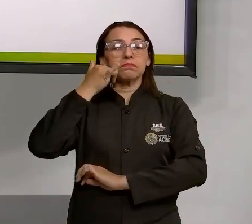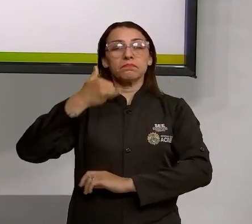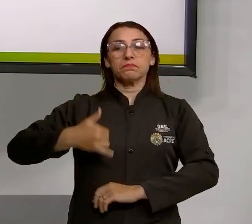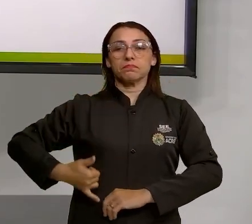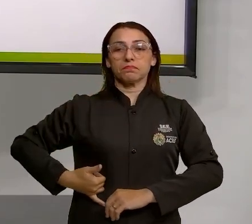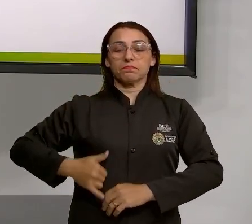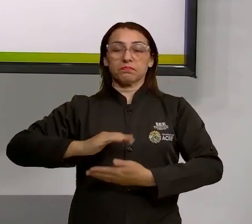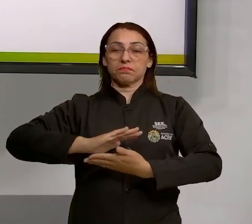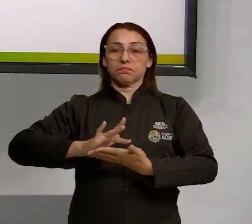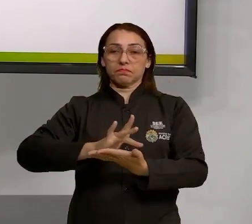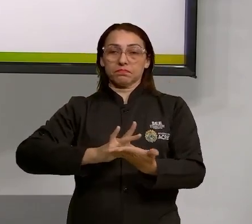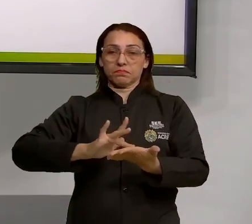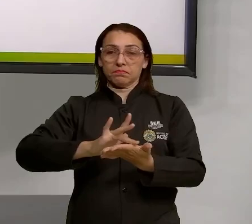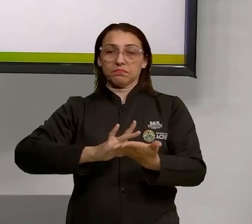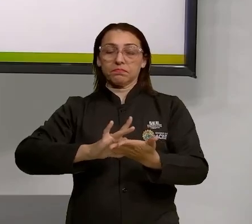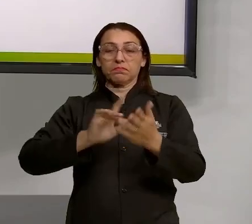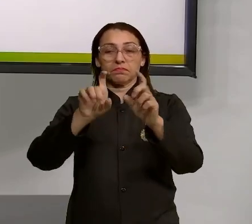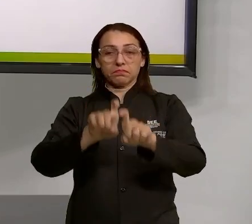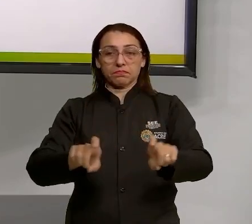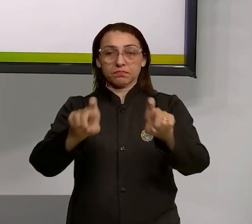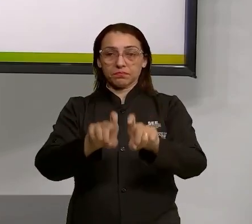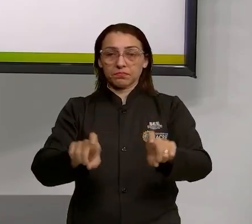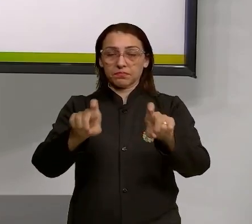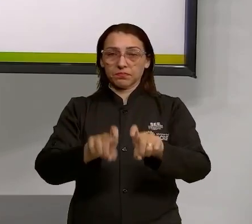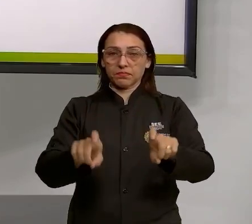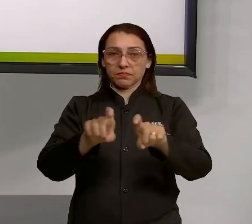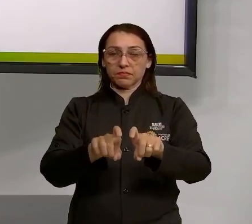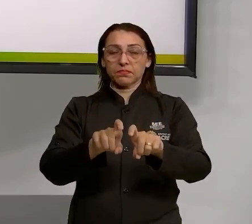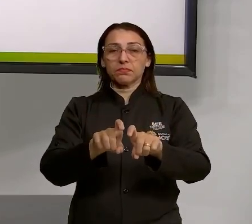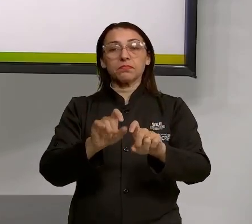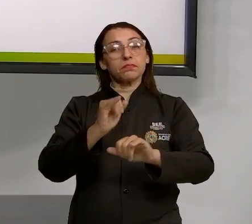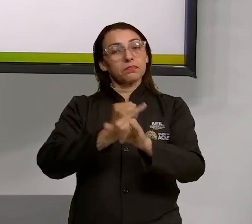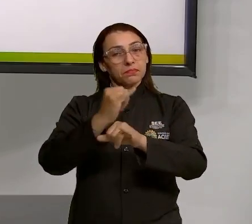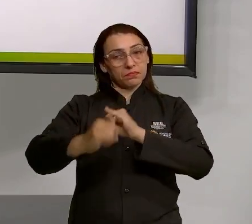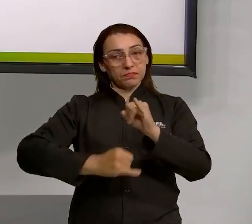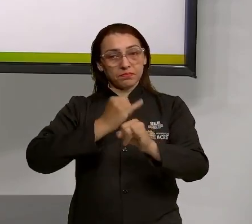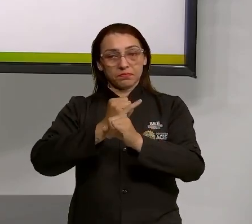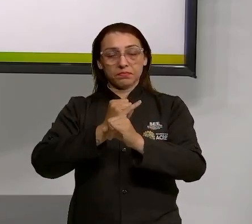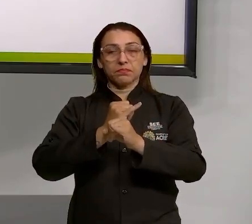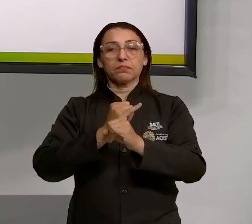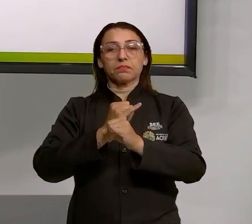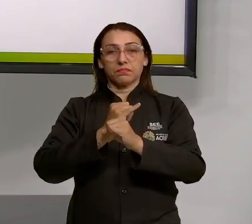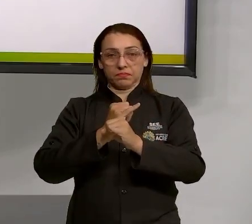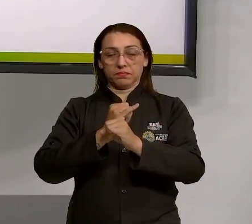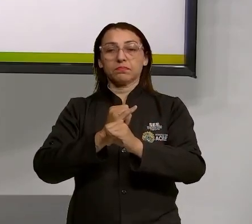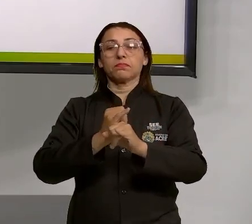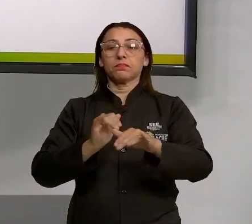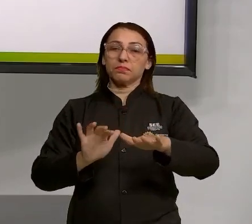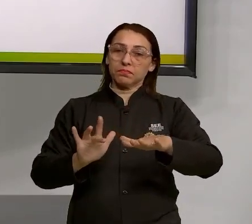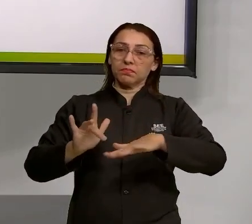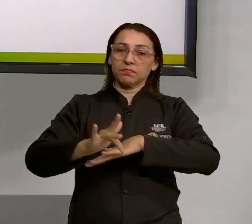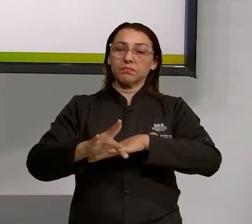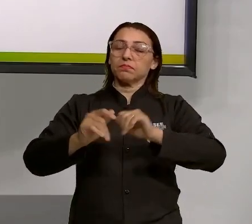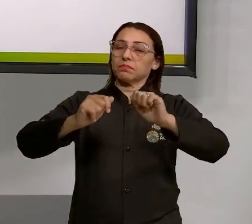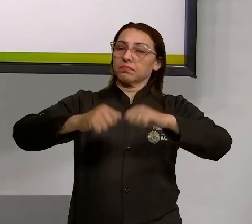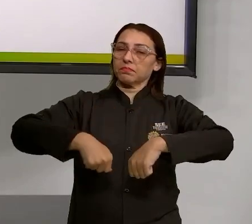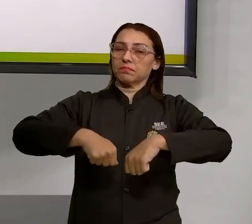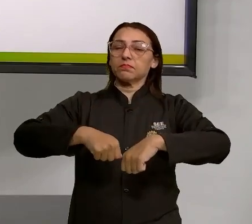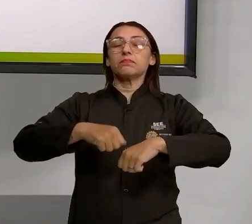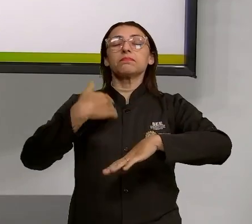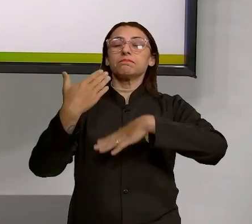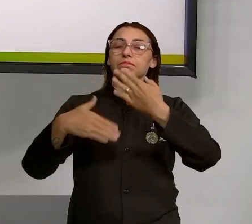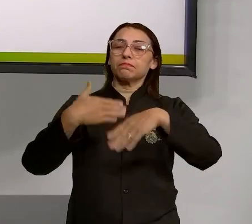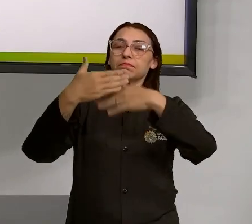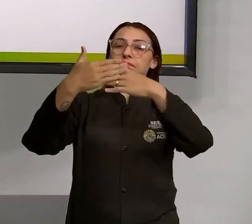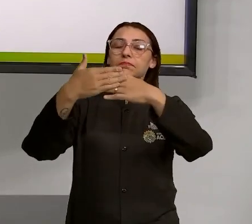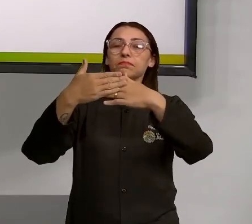celular, pelo tablet, pelo computador, com a internet. Ou seja, pelas redes sociais é possível a gente